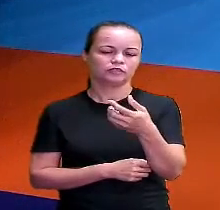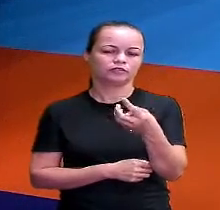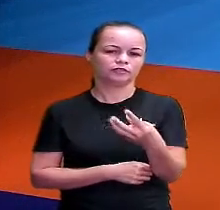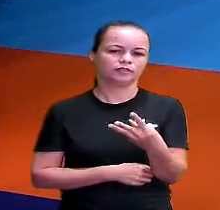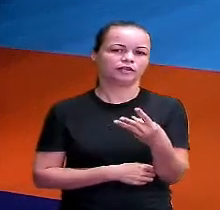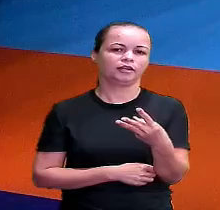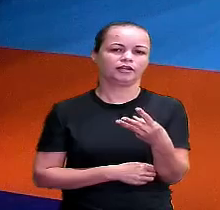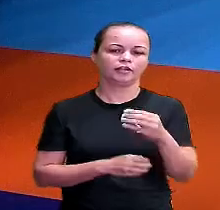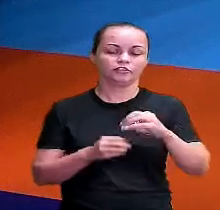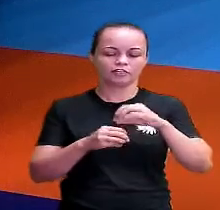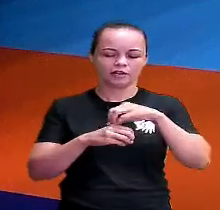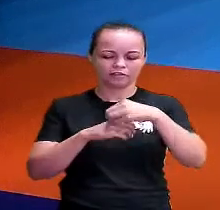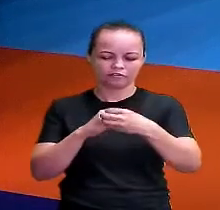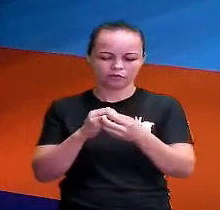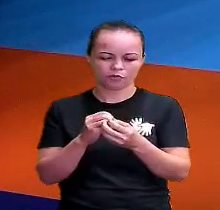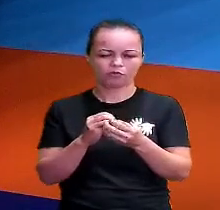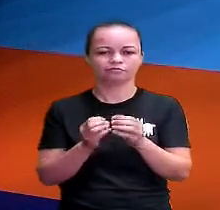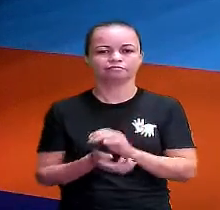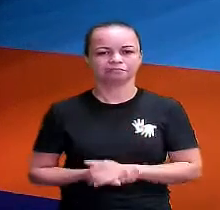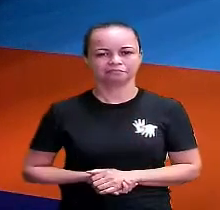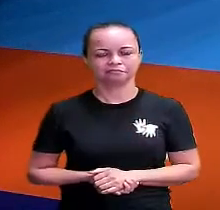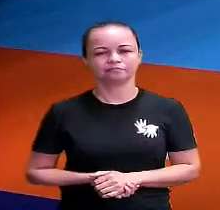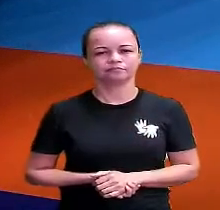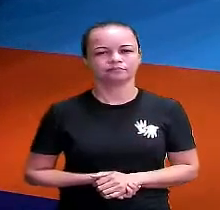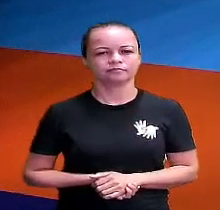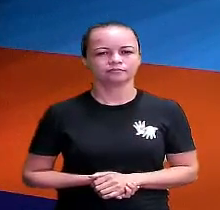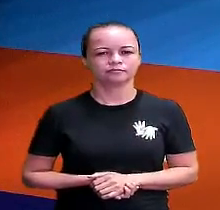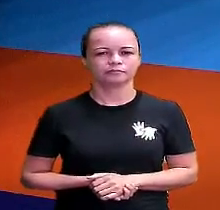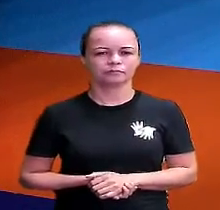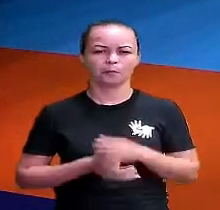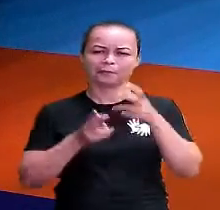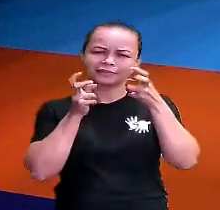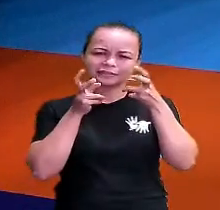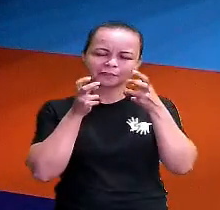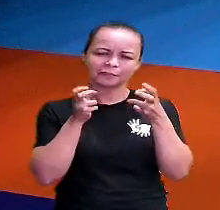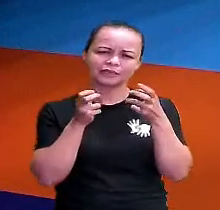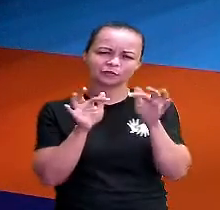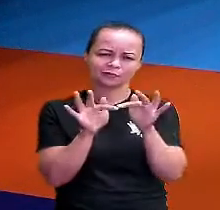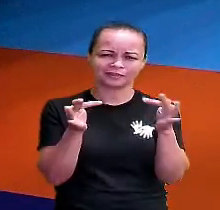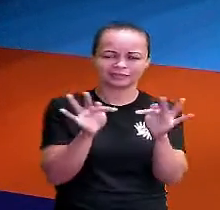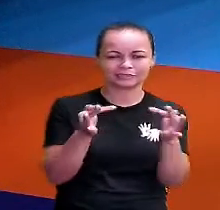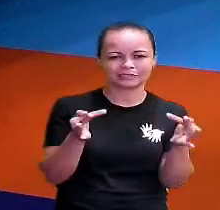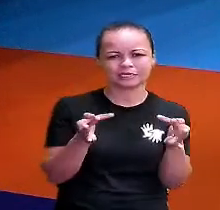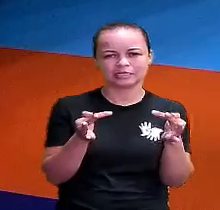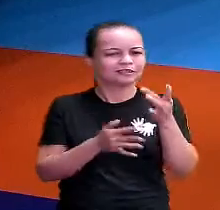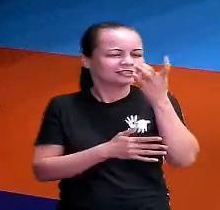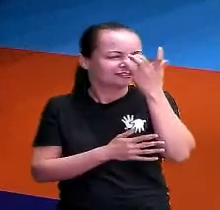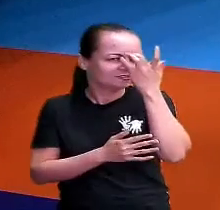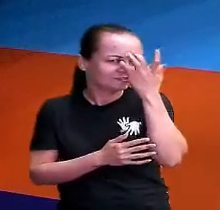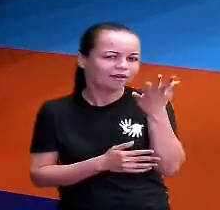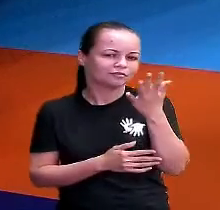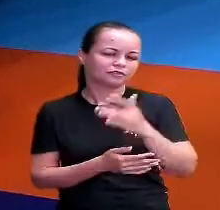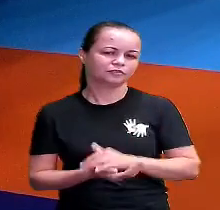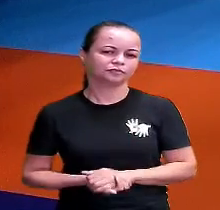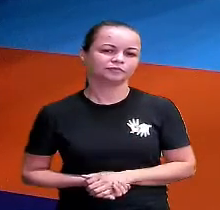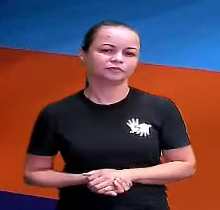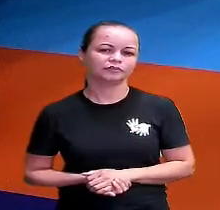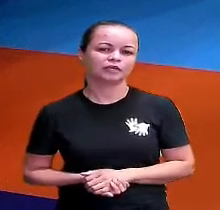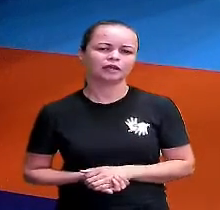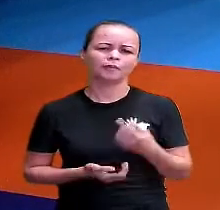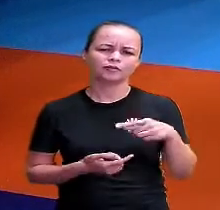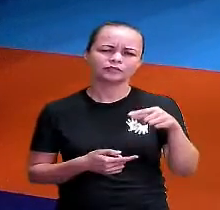423 graviolas ao todo, tá certo? Então, gente, estão percebendo como é simples, como é fácil? Bote sempre na